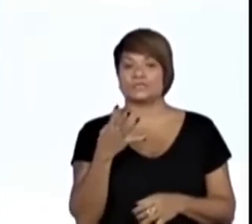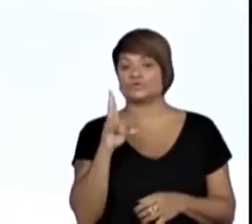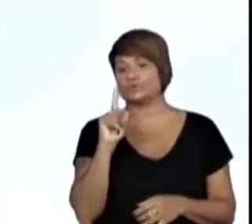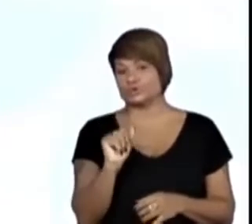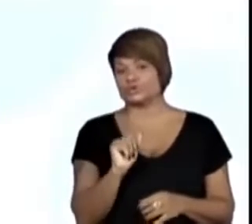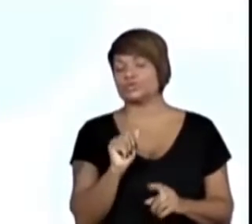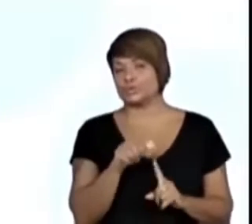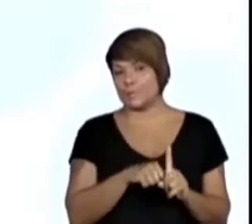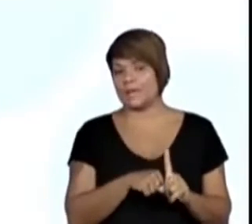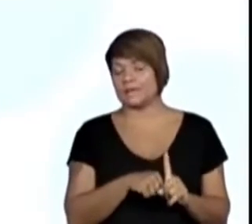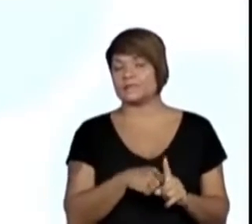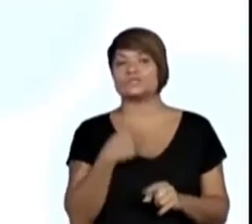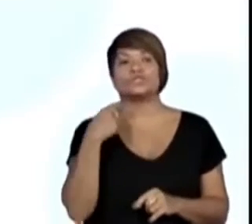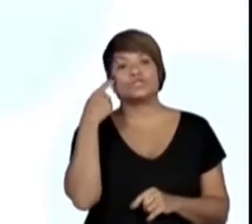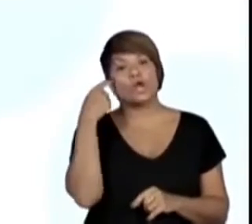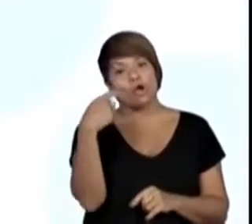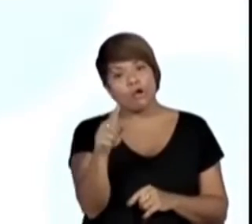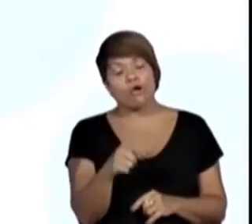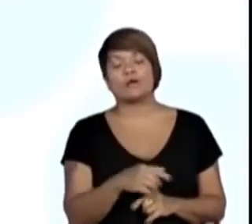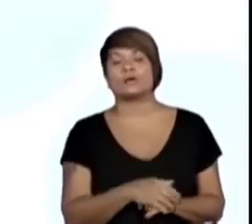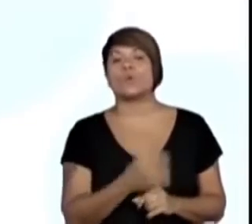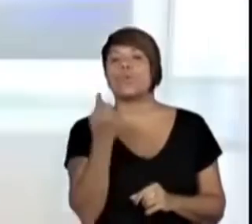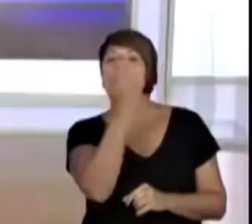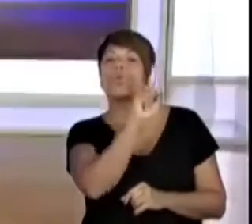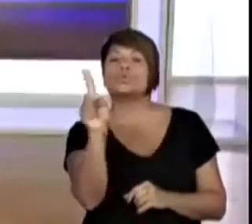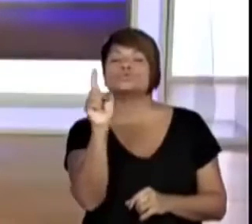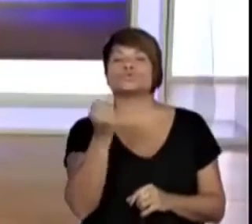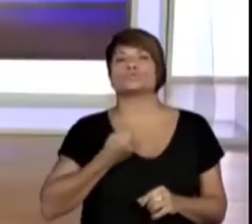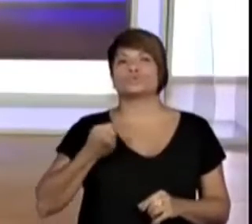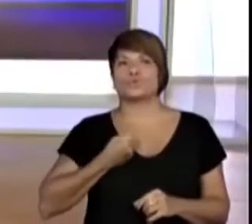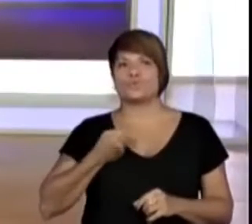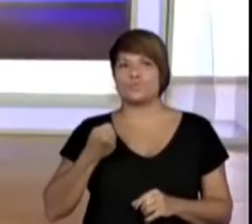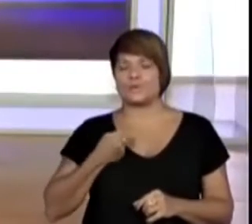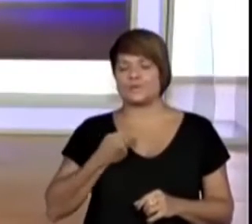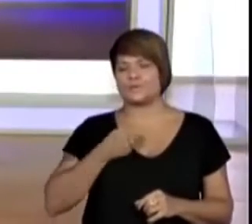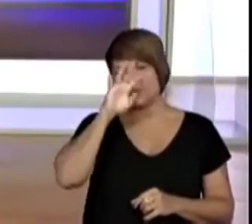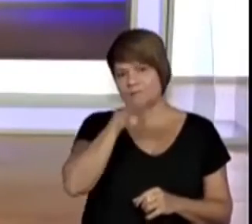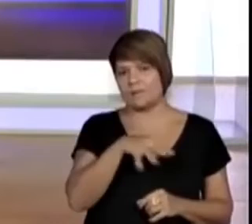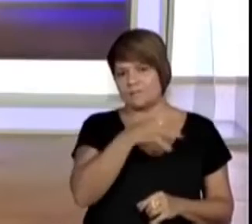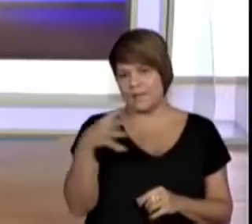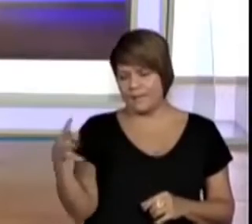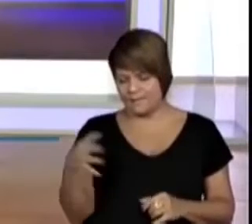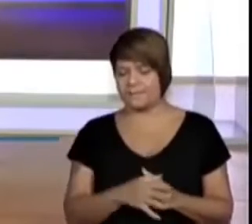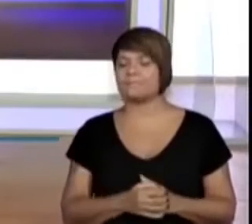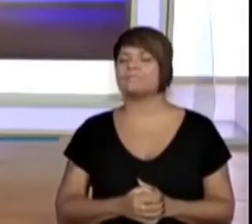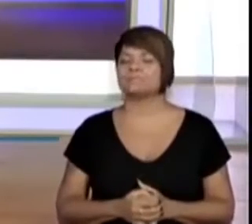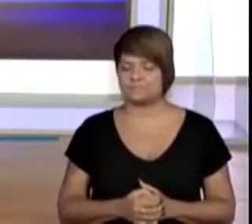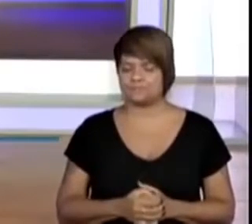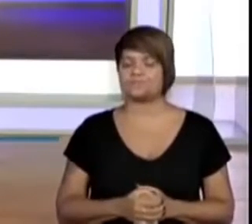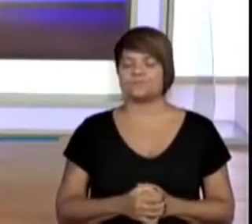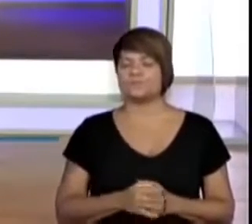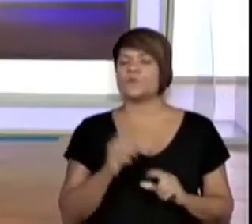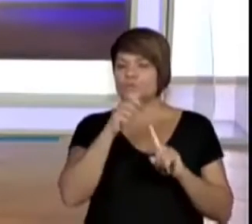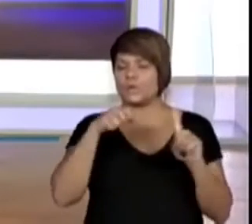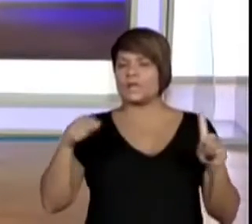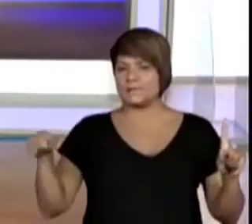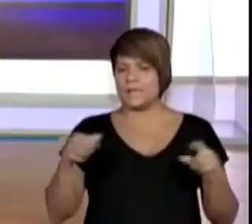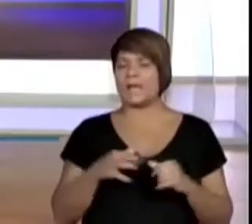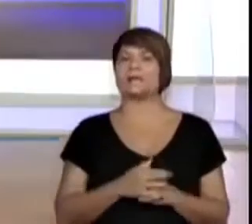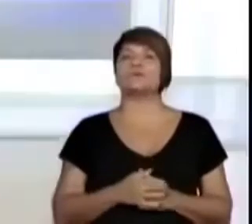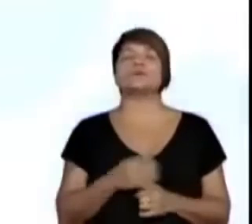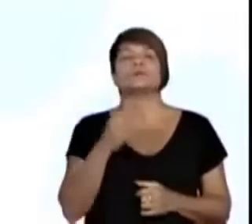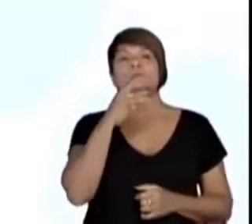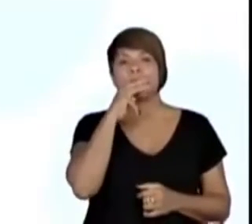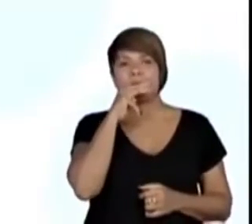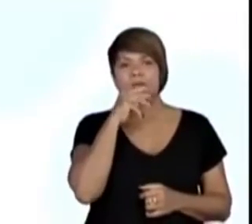do mês, a gente olha o último número lá da tabelinha do calendário do mês. Então, março